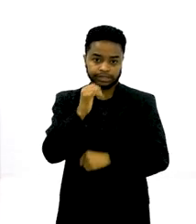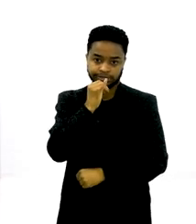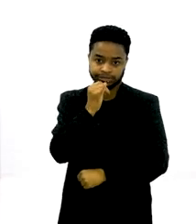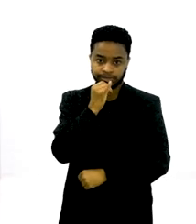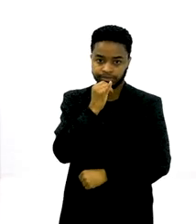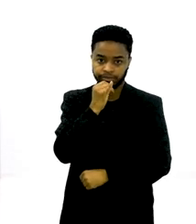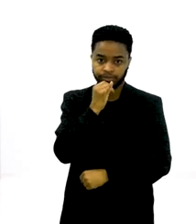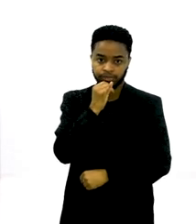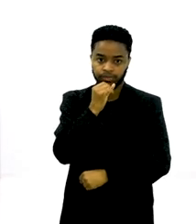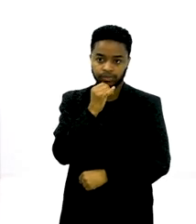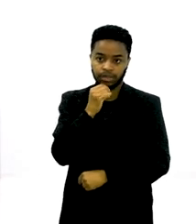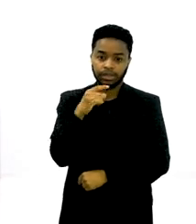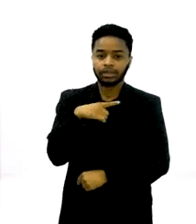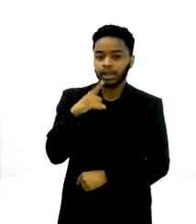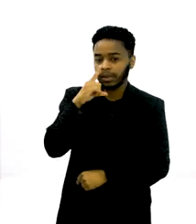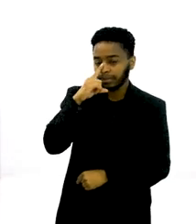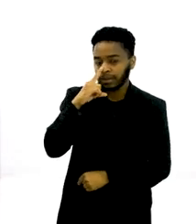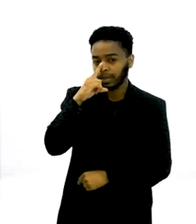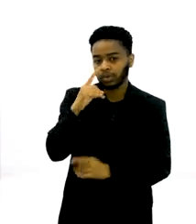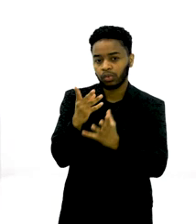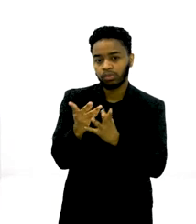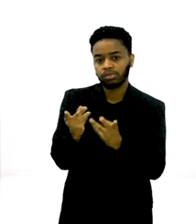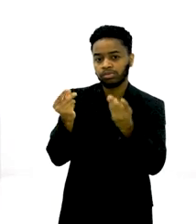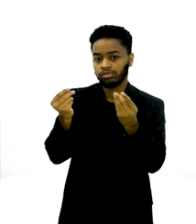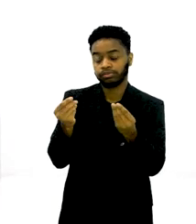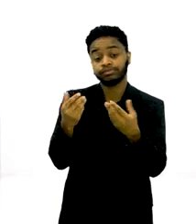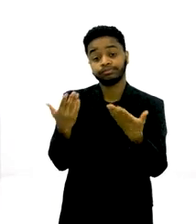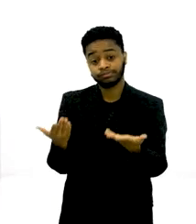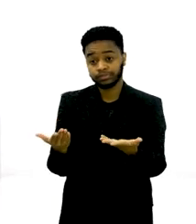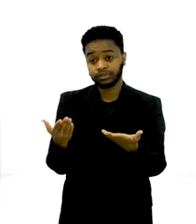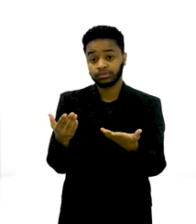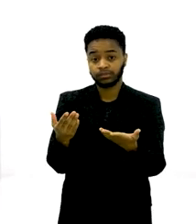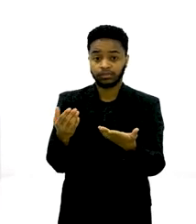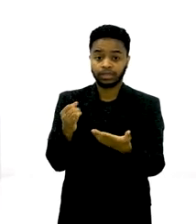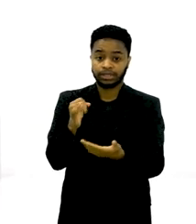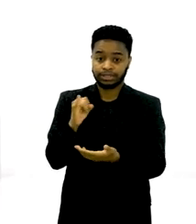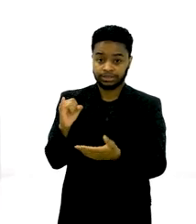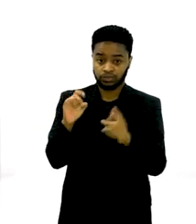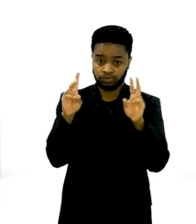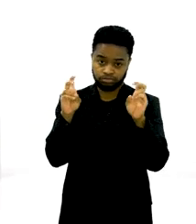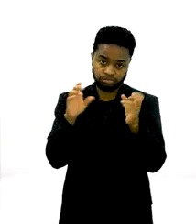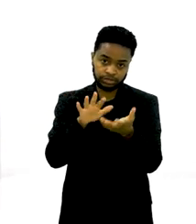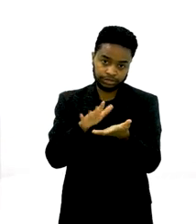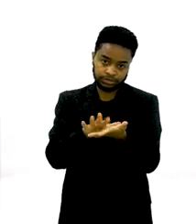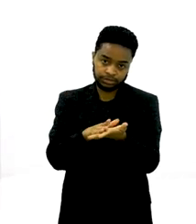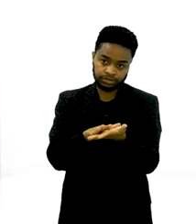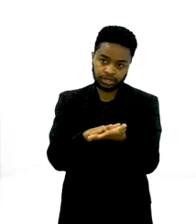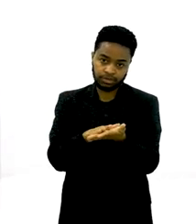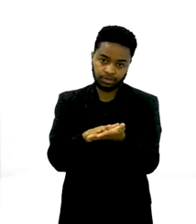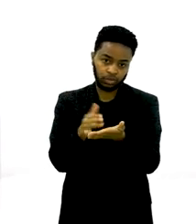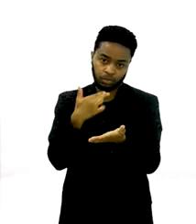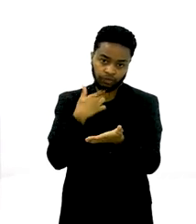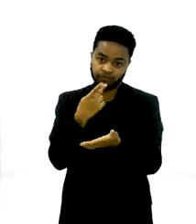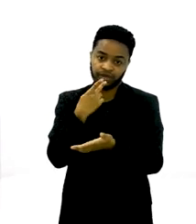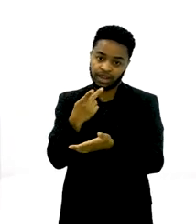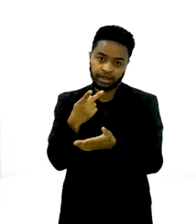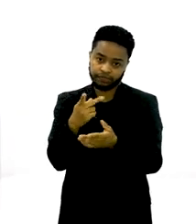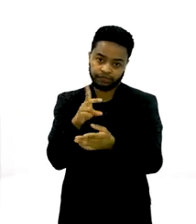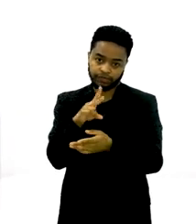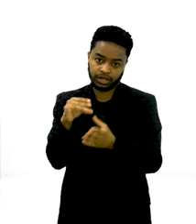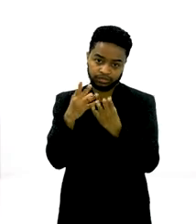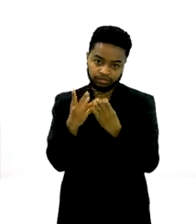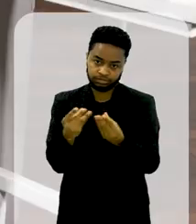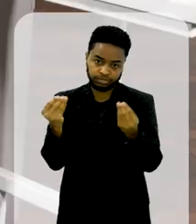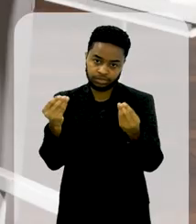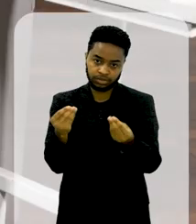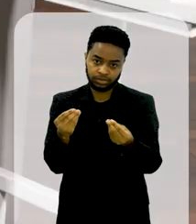Ah tem que tá com risco de ameaça Então como o samba como um todo você podia dizer que estava ameaçado